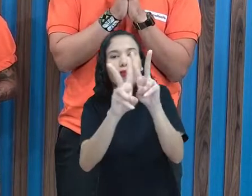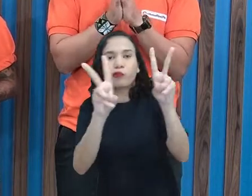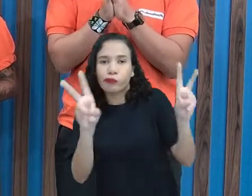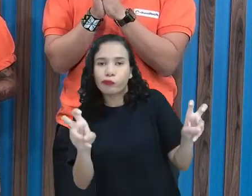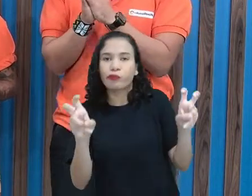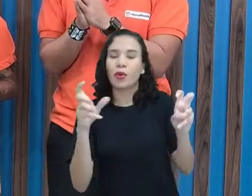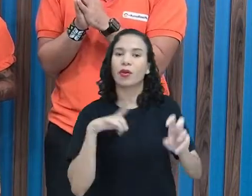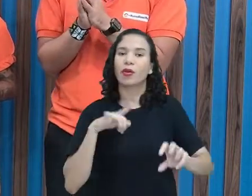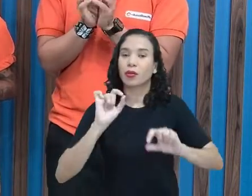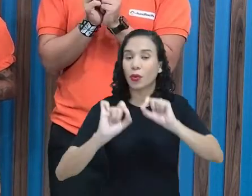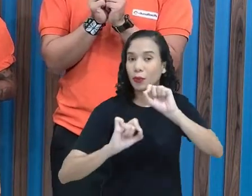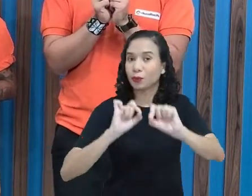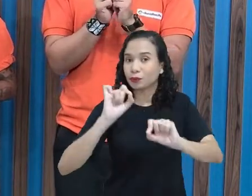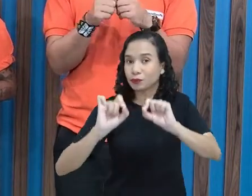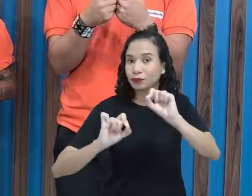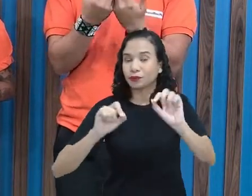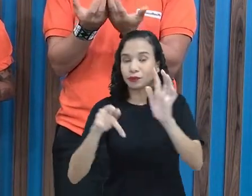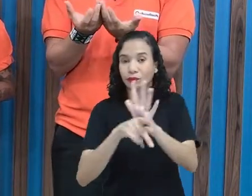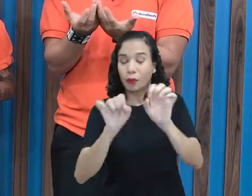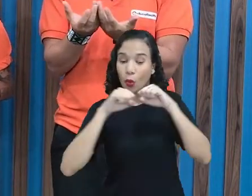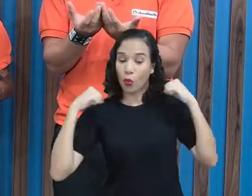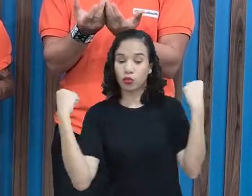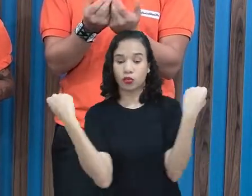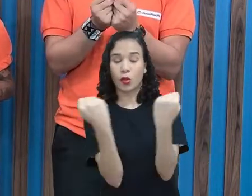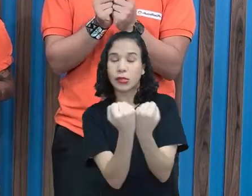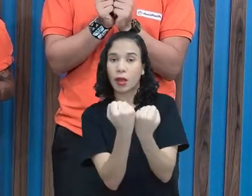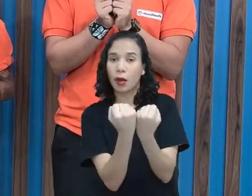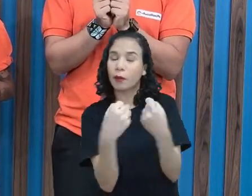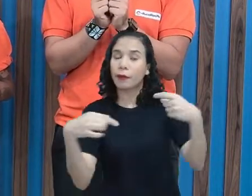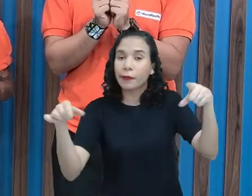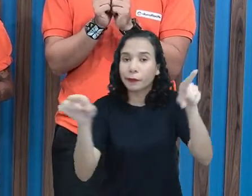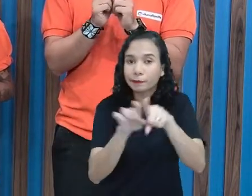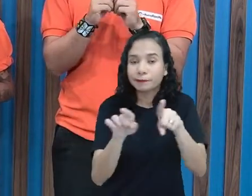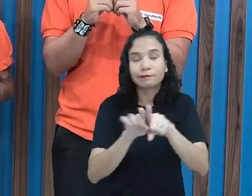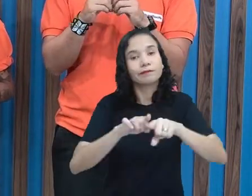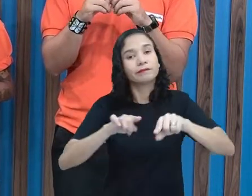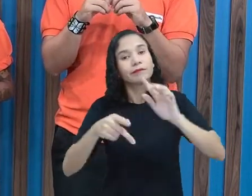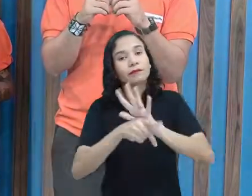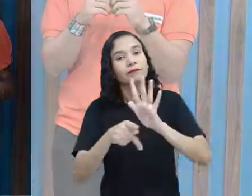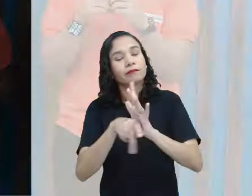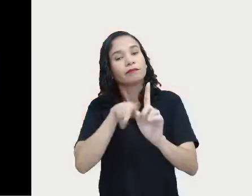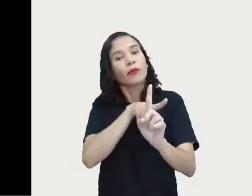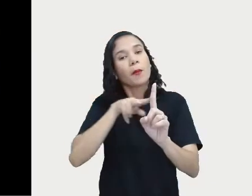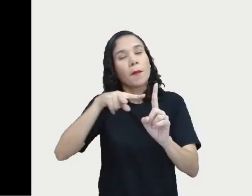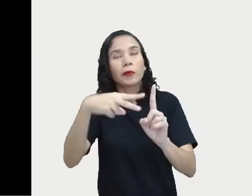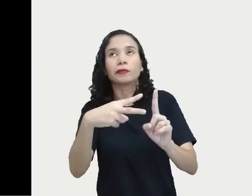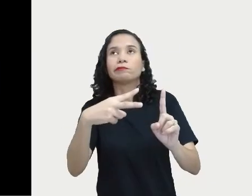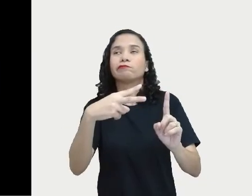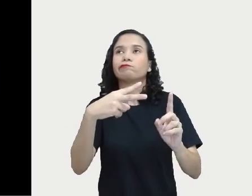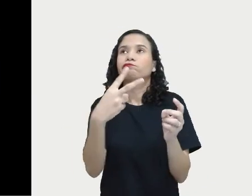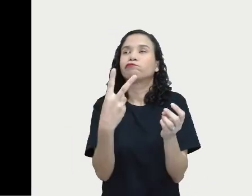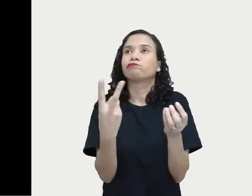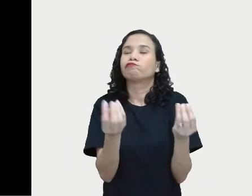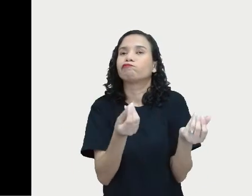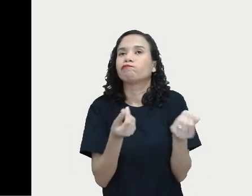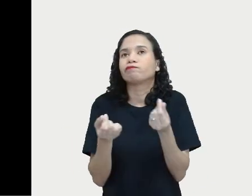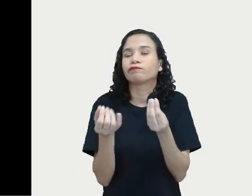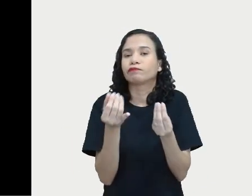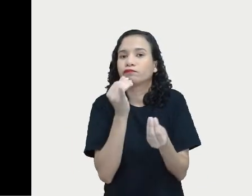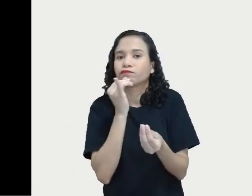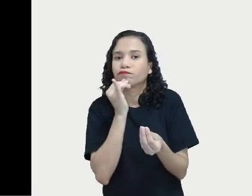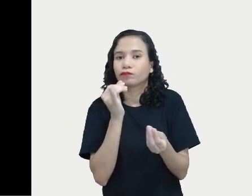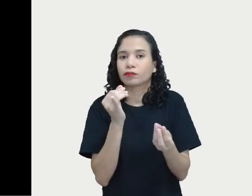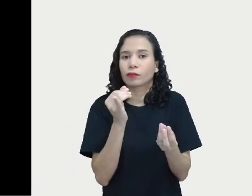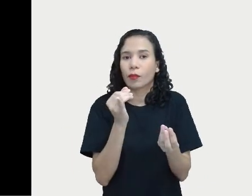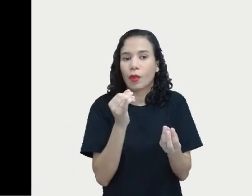não só questões sociais, mas questões do ponto de vista de, por exemplo, para